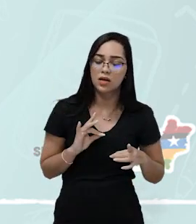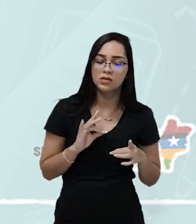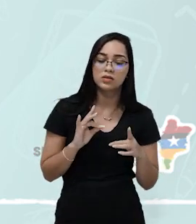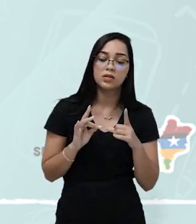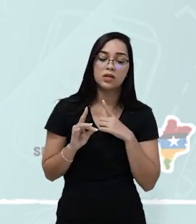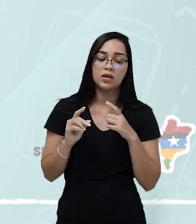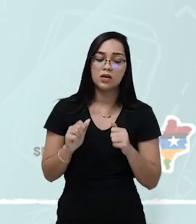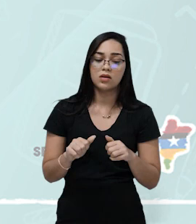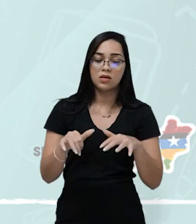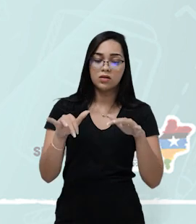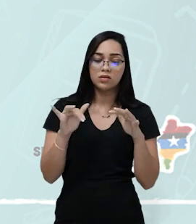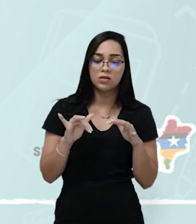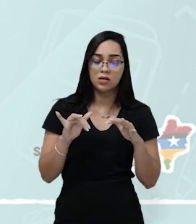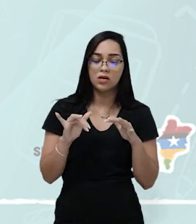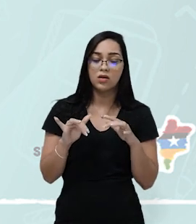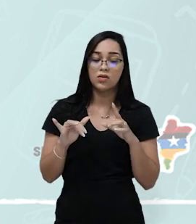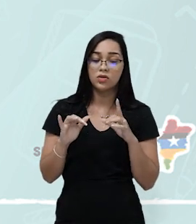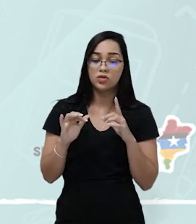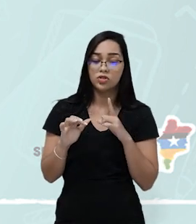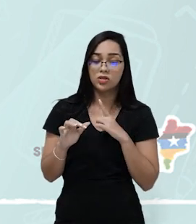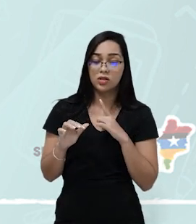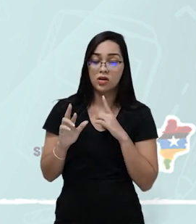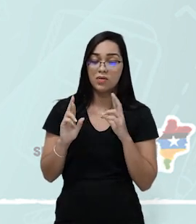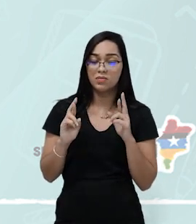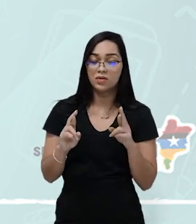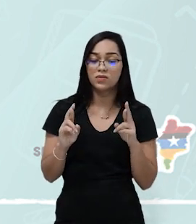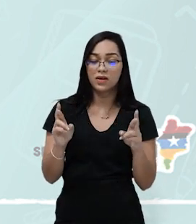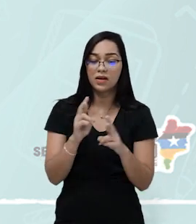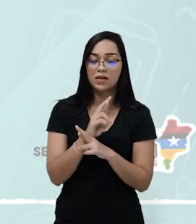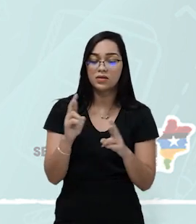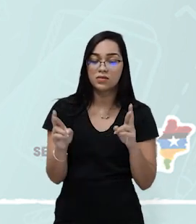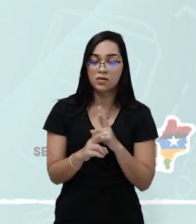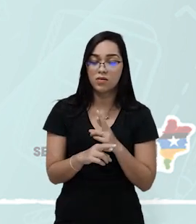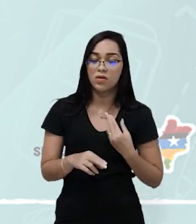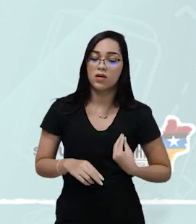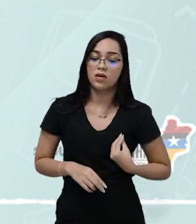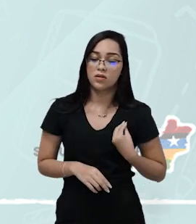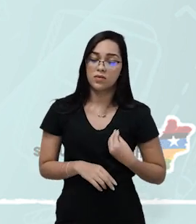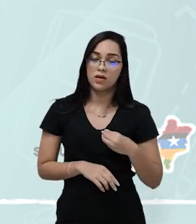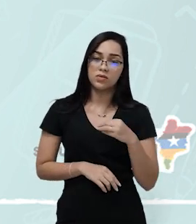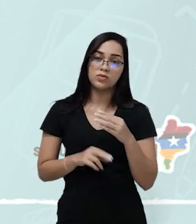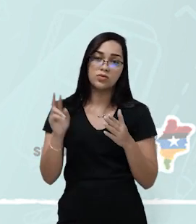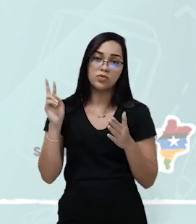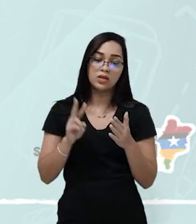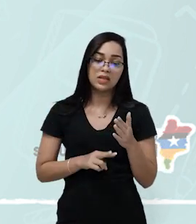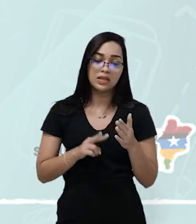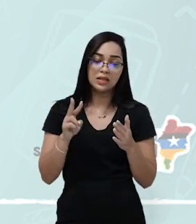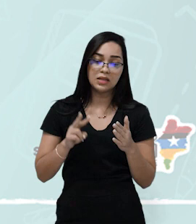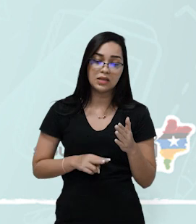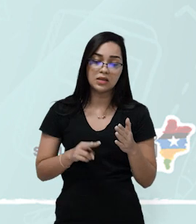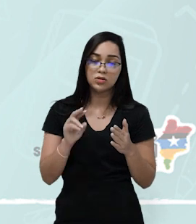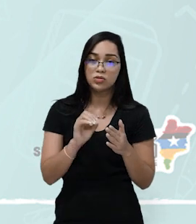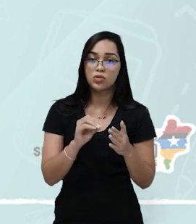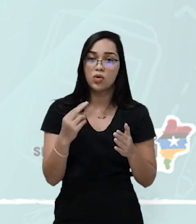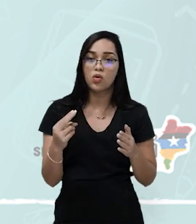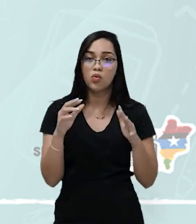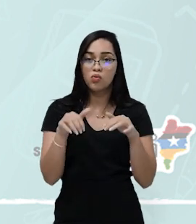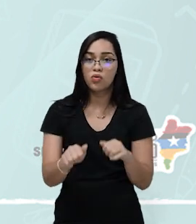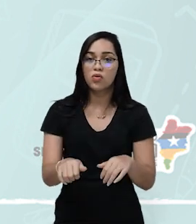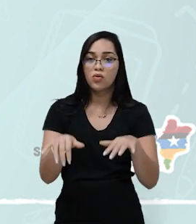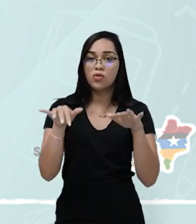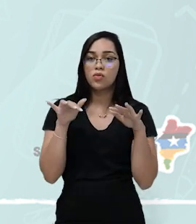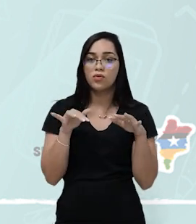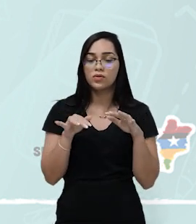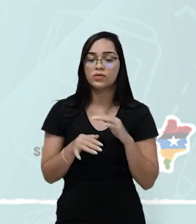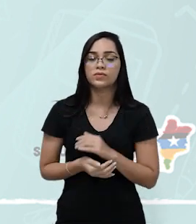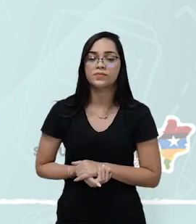conflituosa, caracterizada por uma oposição e uma luta de vontades entre os personagens, condicionando a plateia